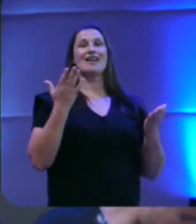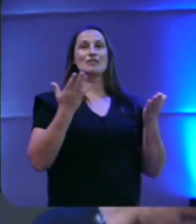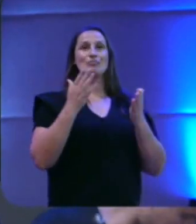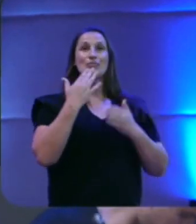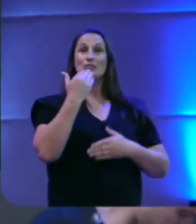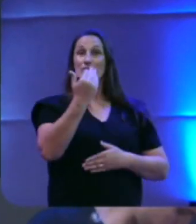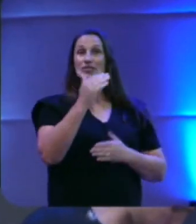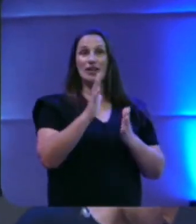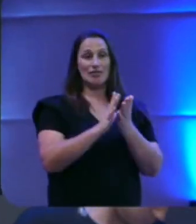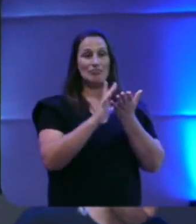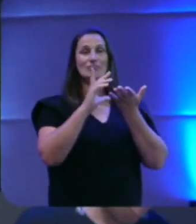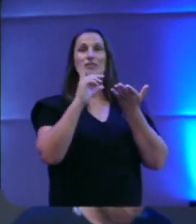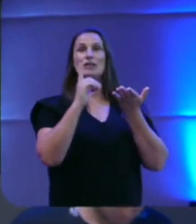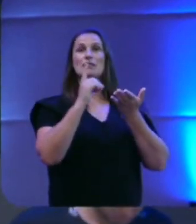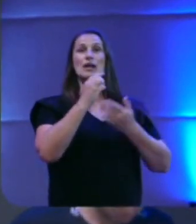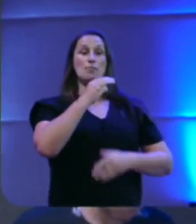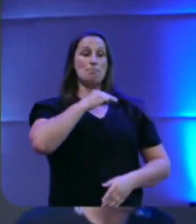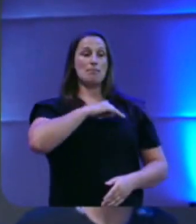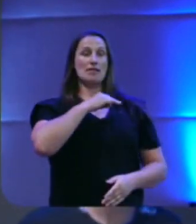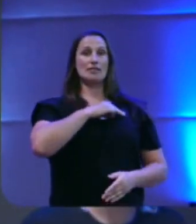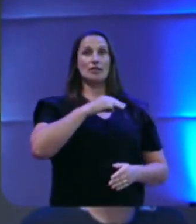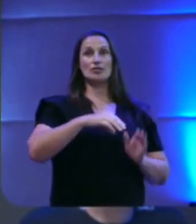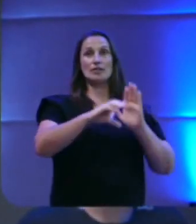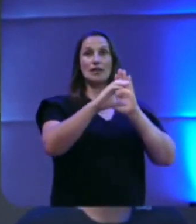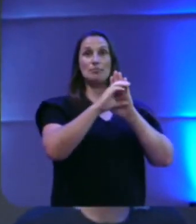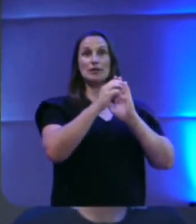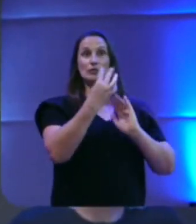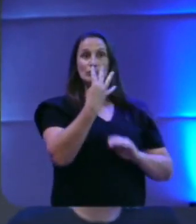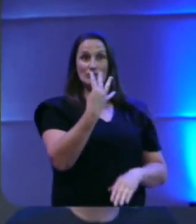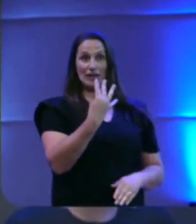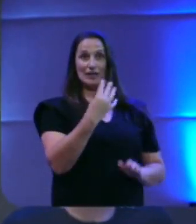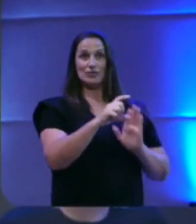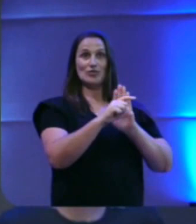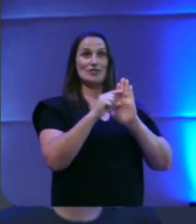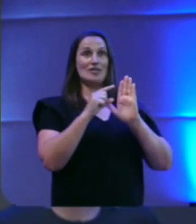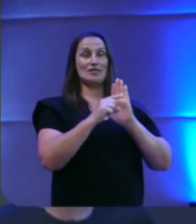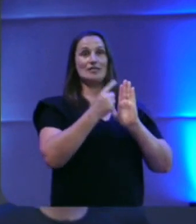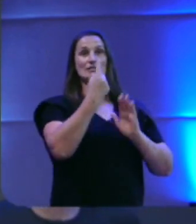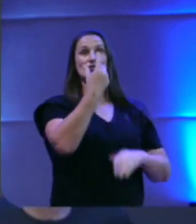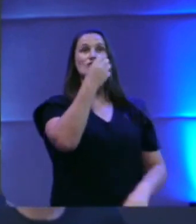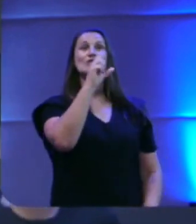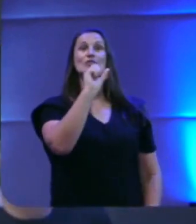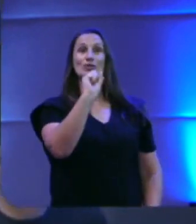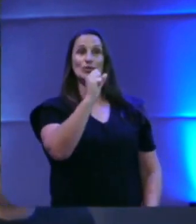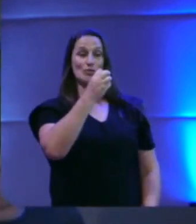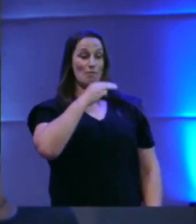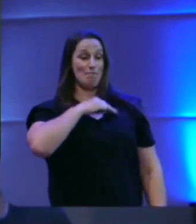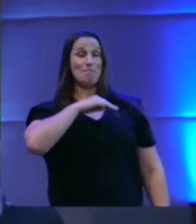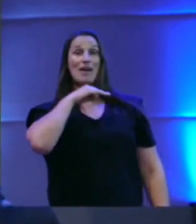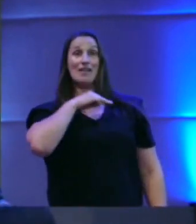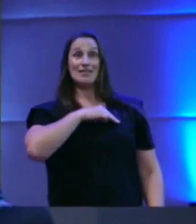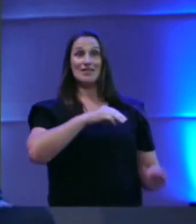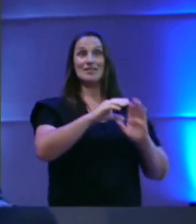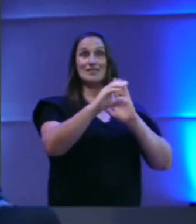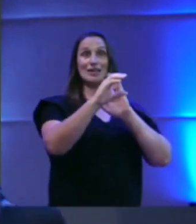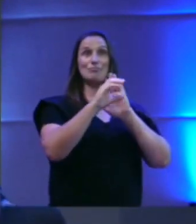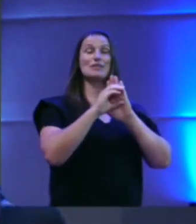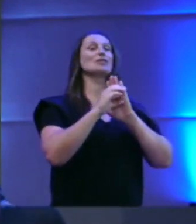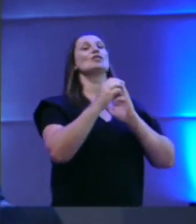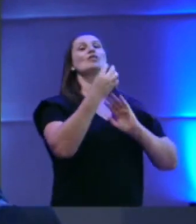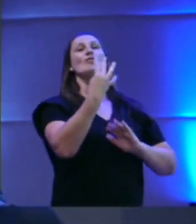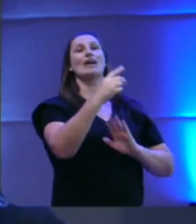a palavra de Deus em Mateus, capítulo 4, versículo 18. Mateus 4,